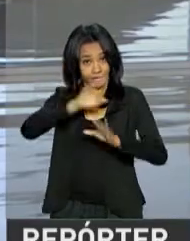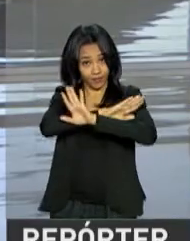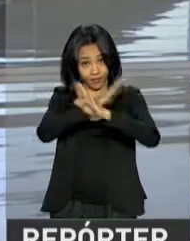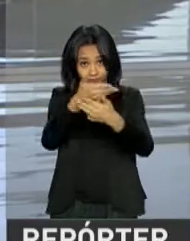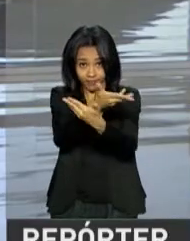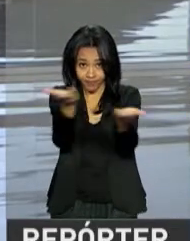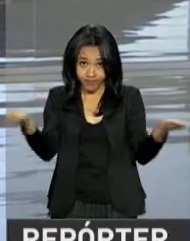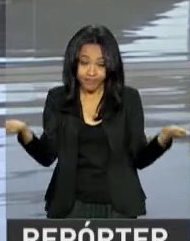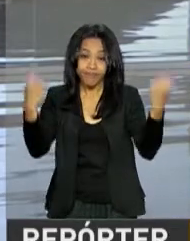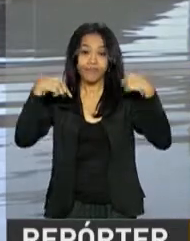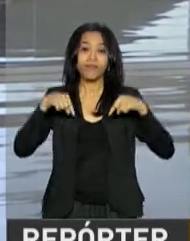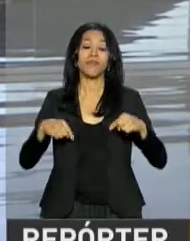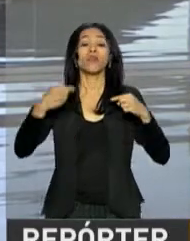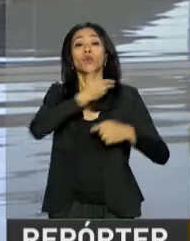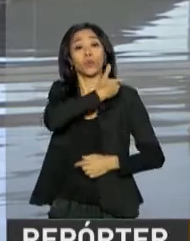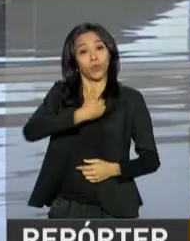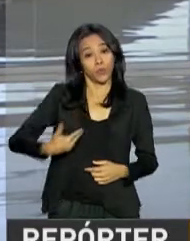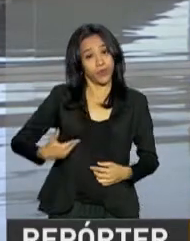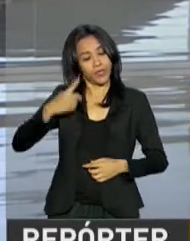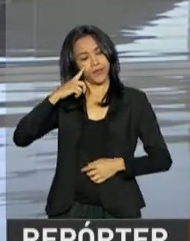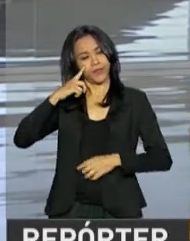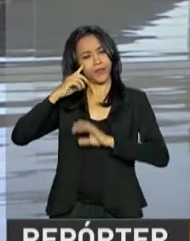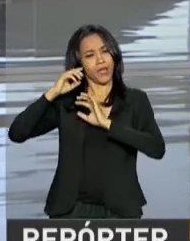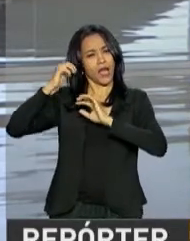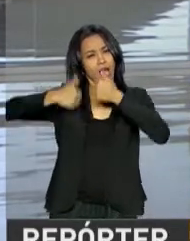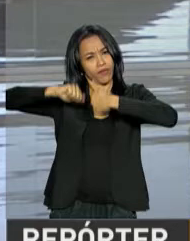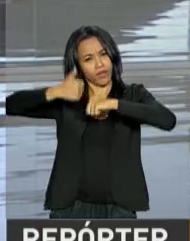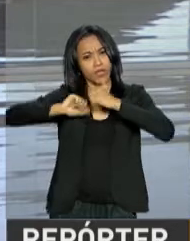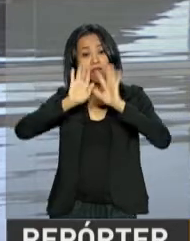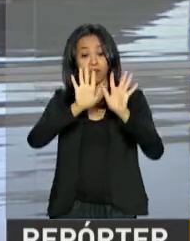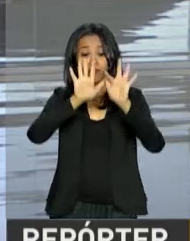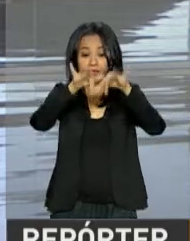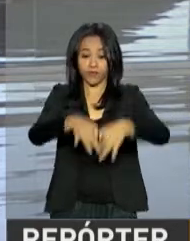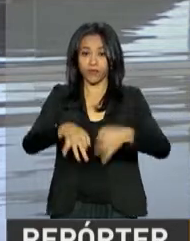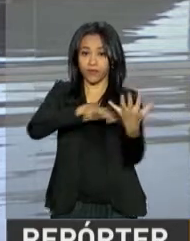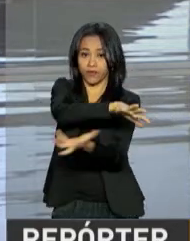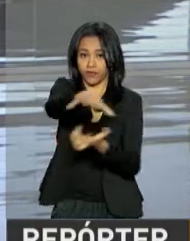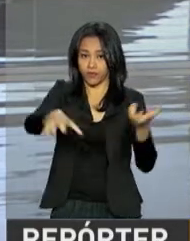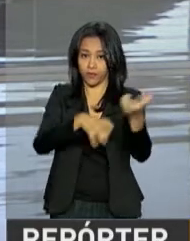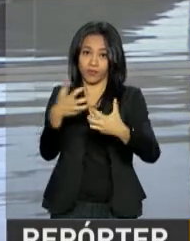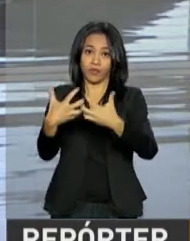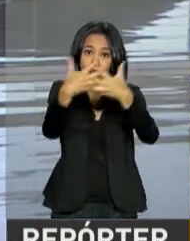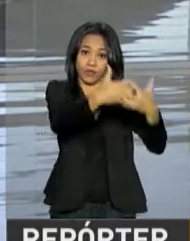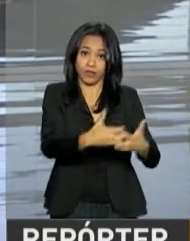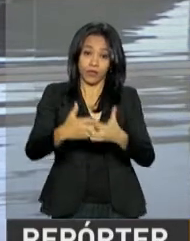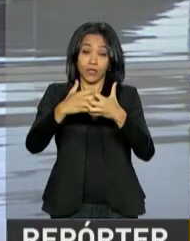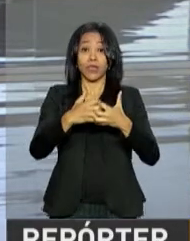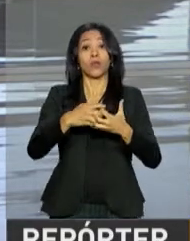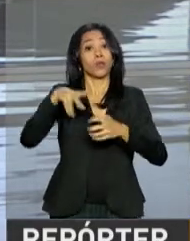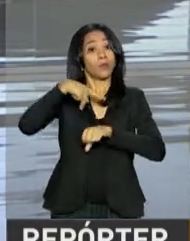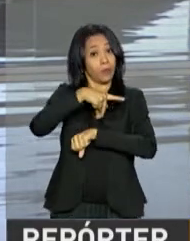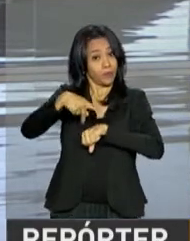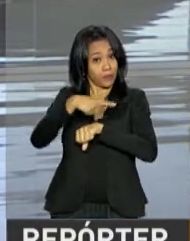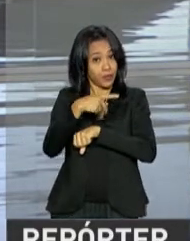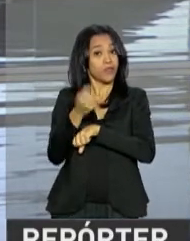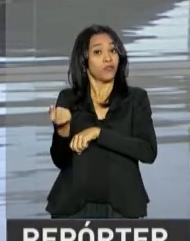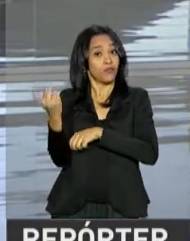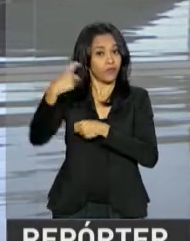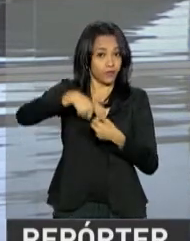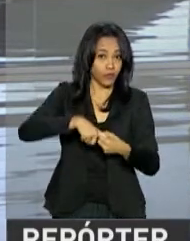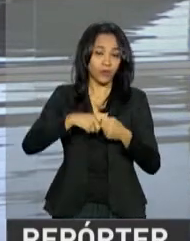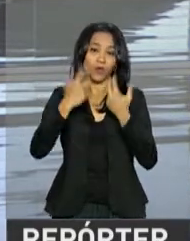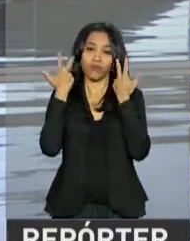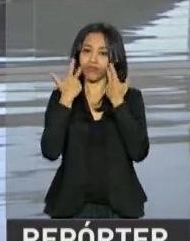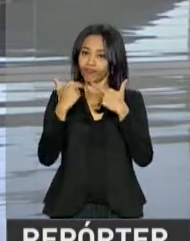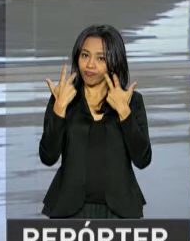só isso o governo avalia que com fim da paralisação dos motoristas o país voltou à normalidade mesmo assim